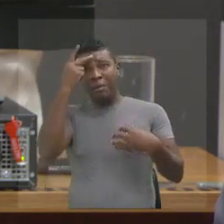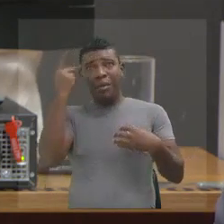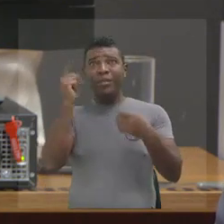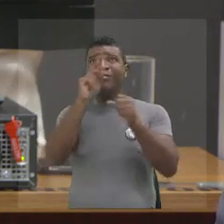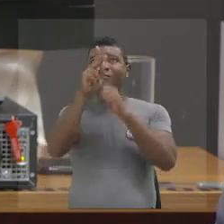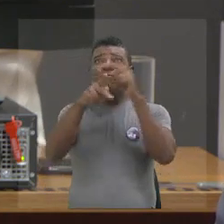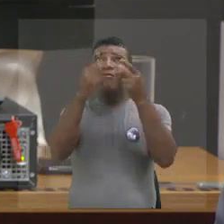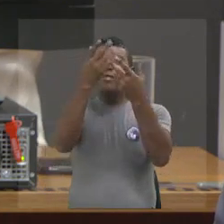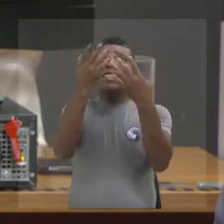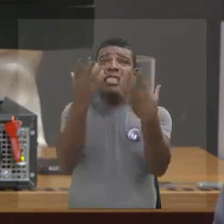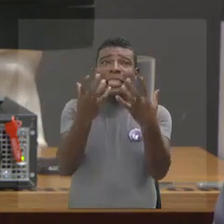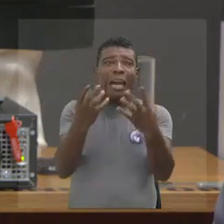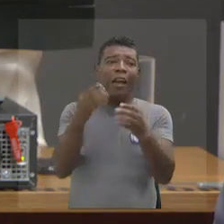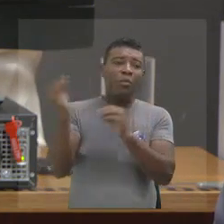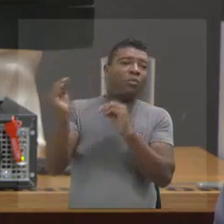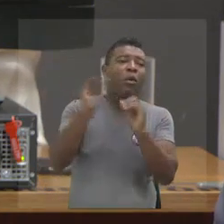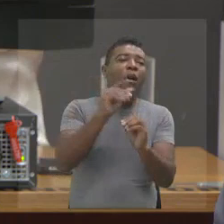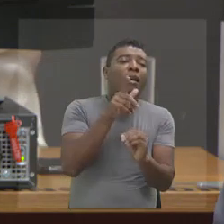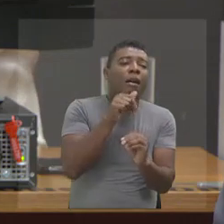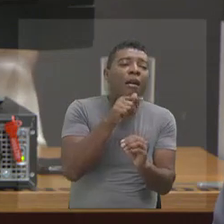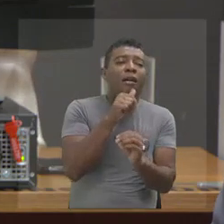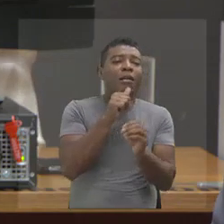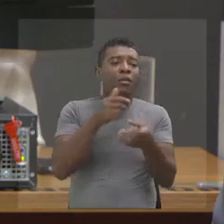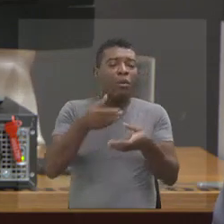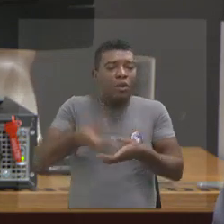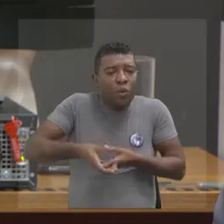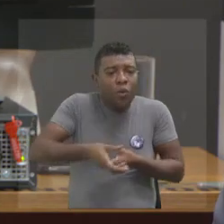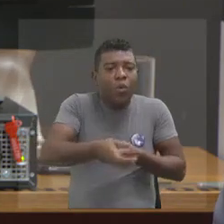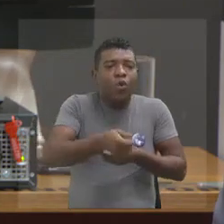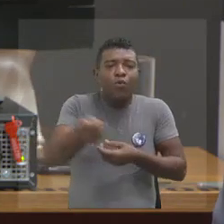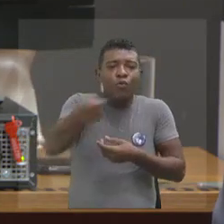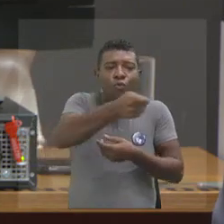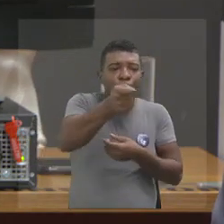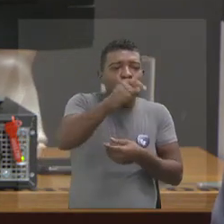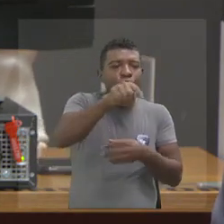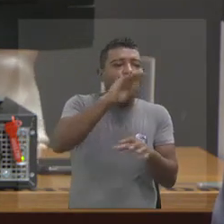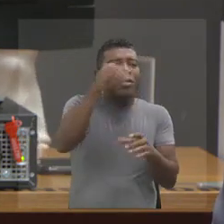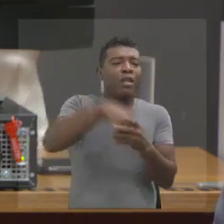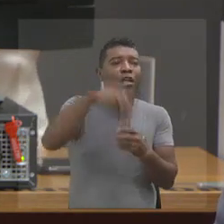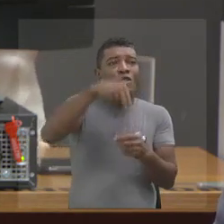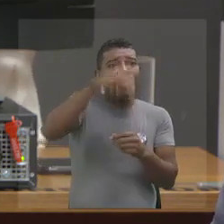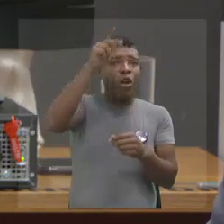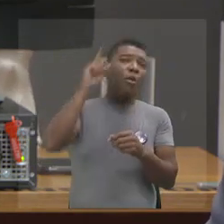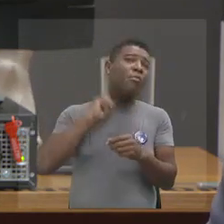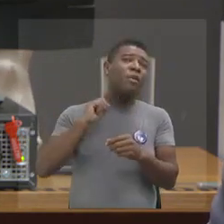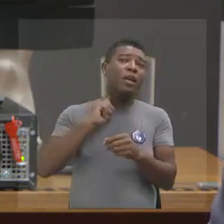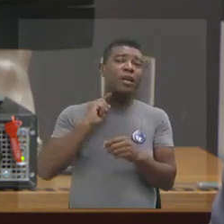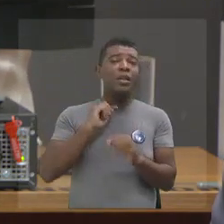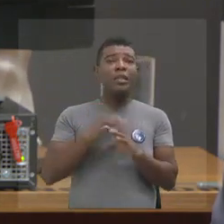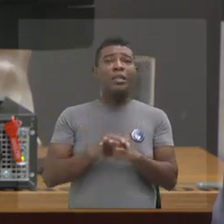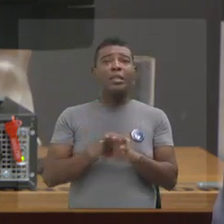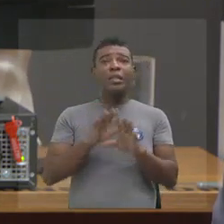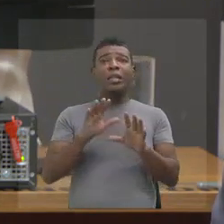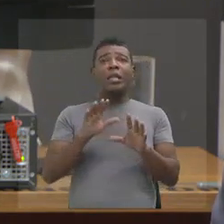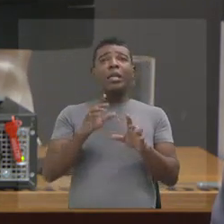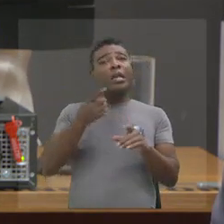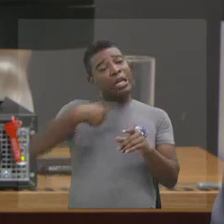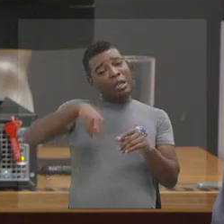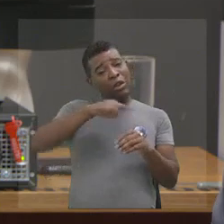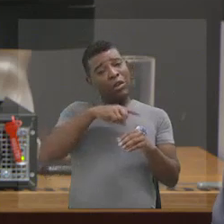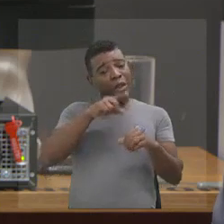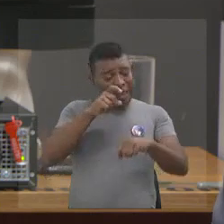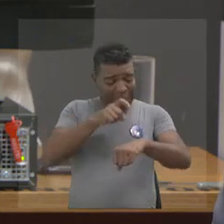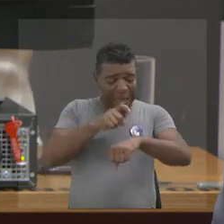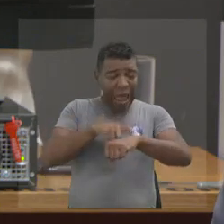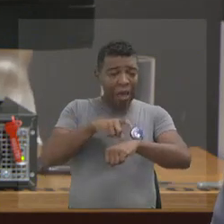de Minas e nós né realmente avançamos muito e o tempo tá sendo muito precioso para